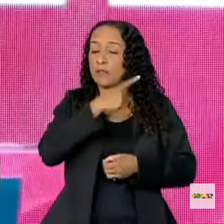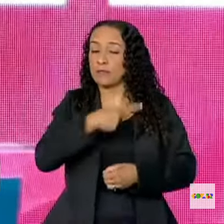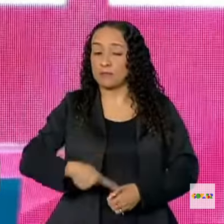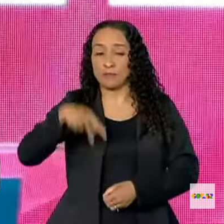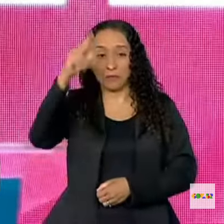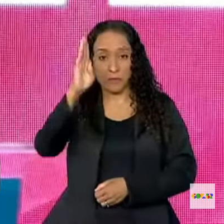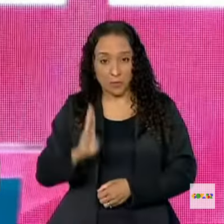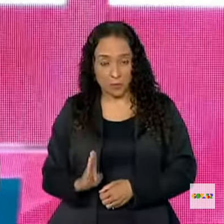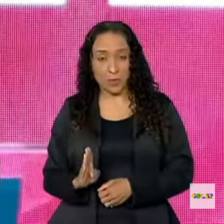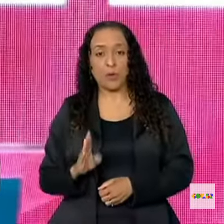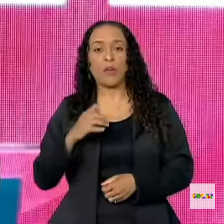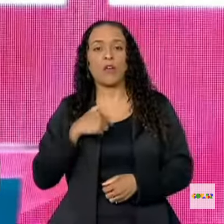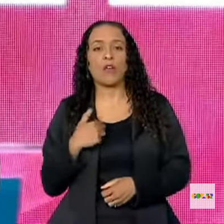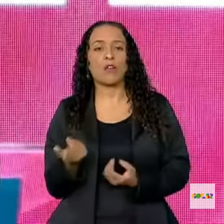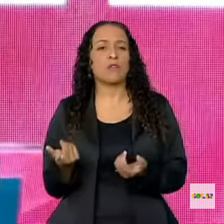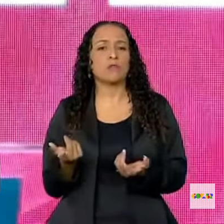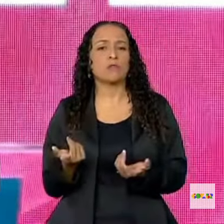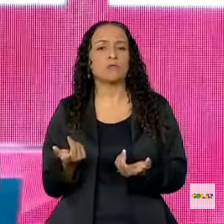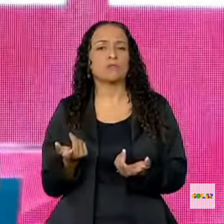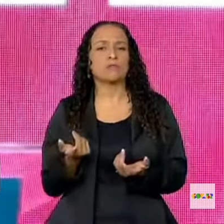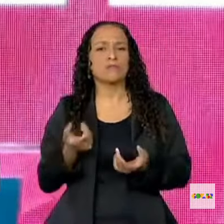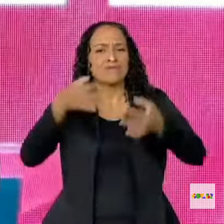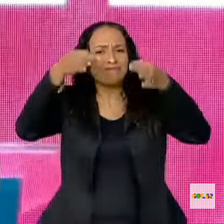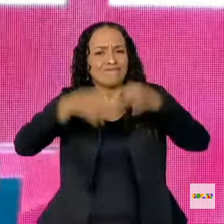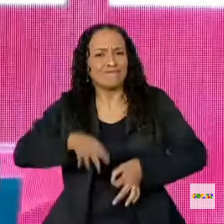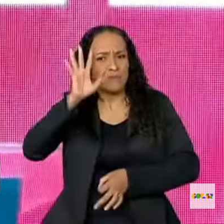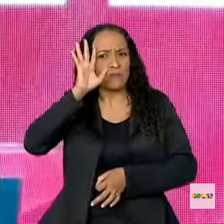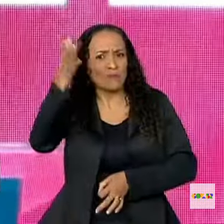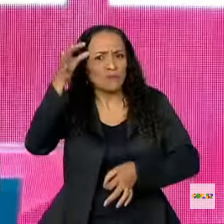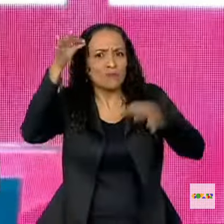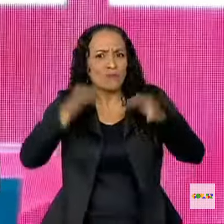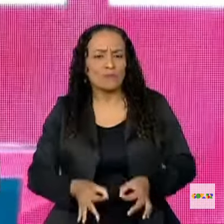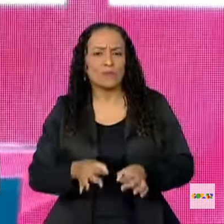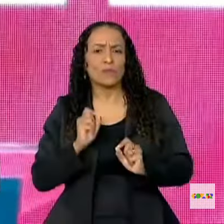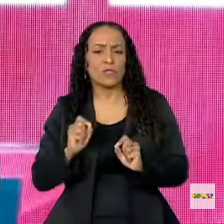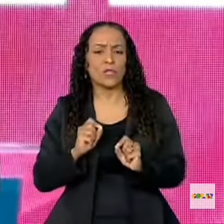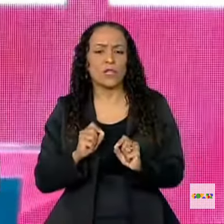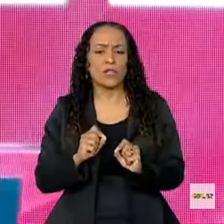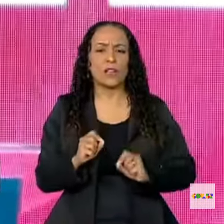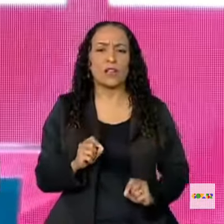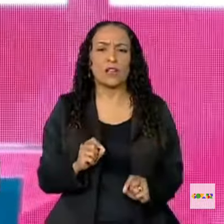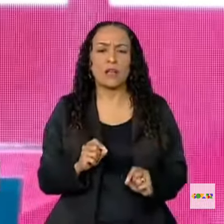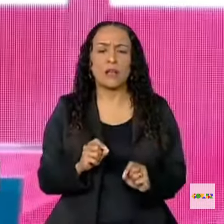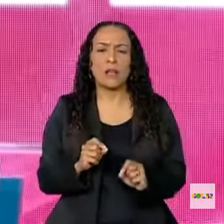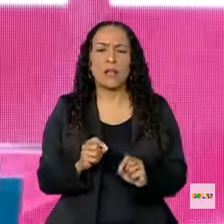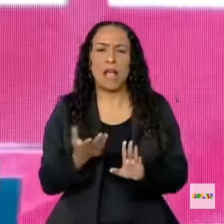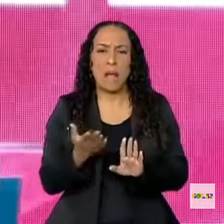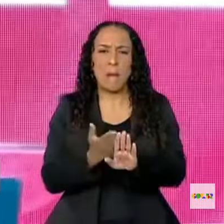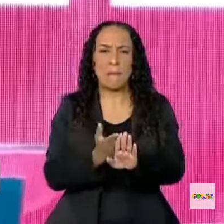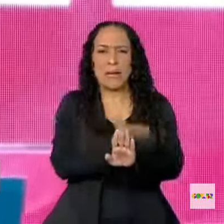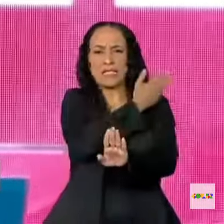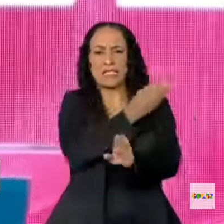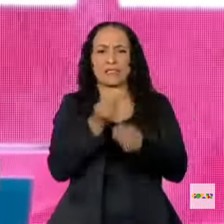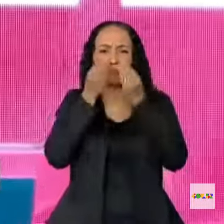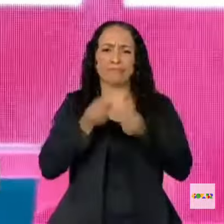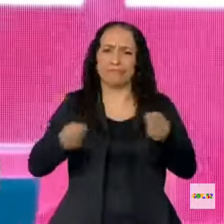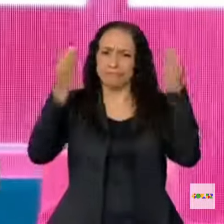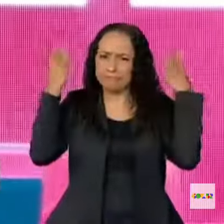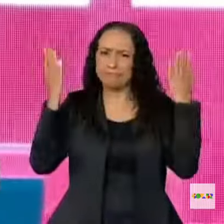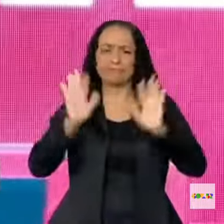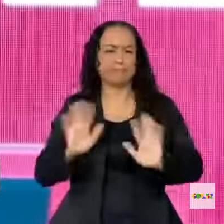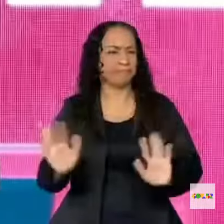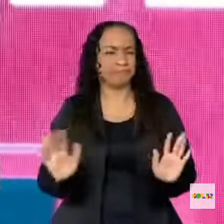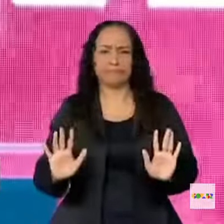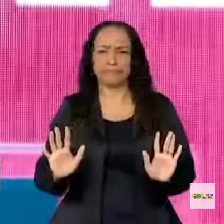país Eu votei predestinado a deixar o passado de lado e não